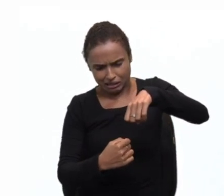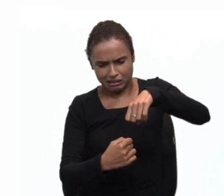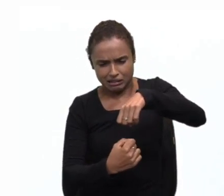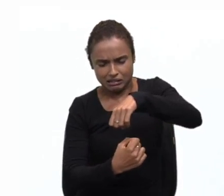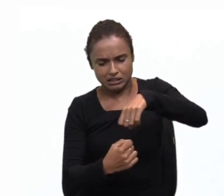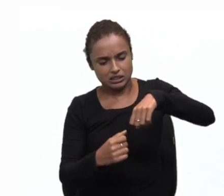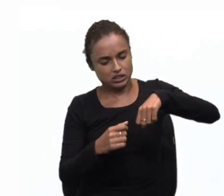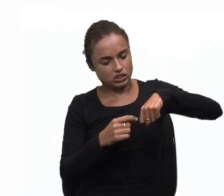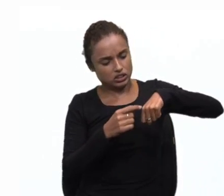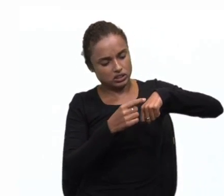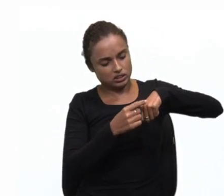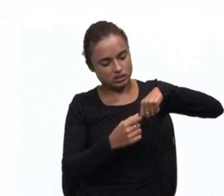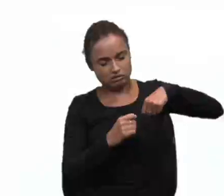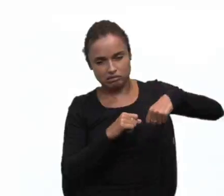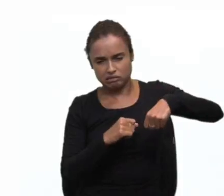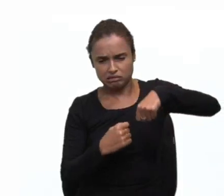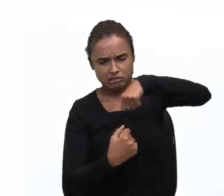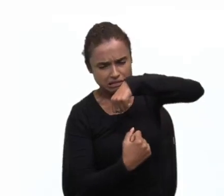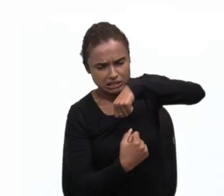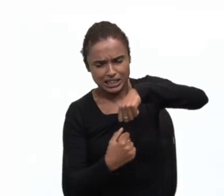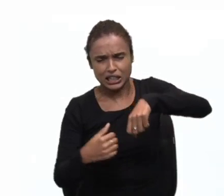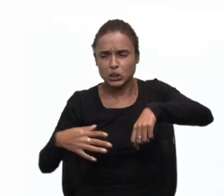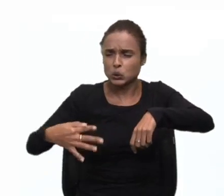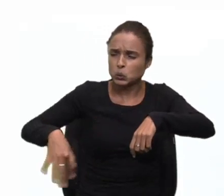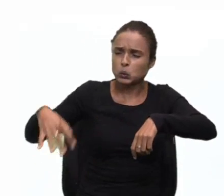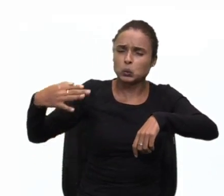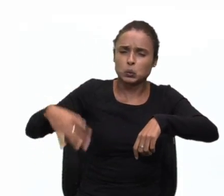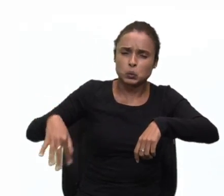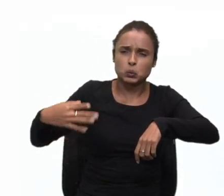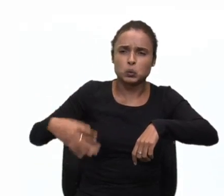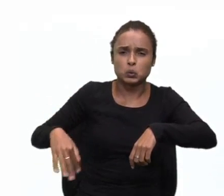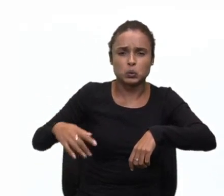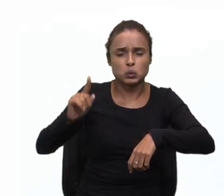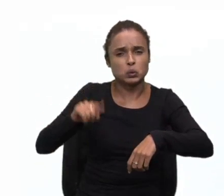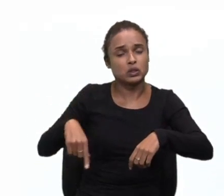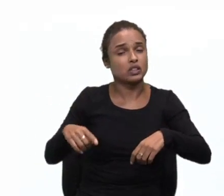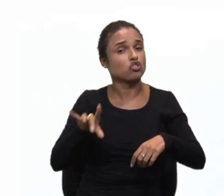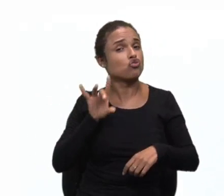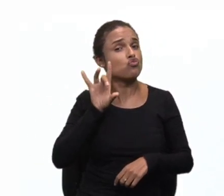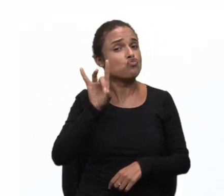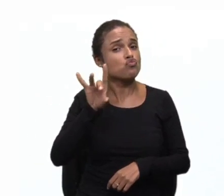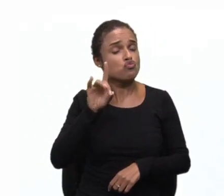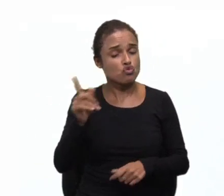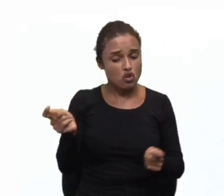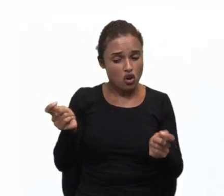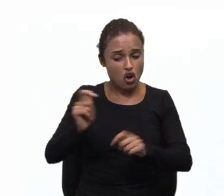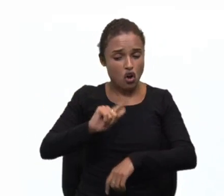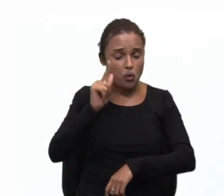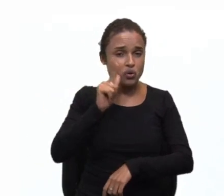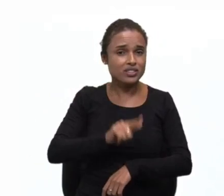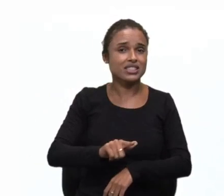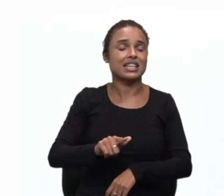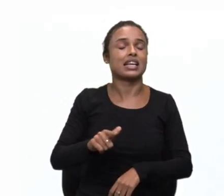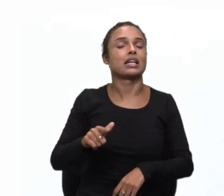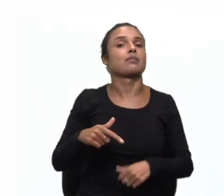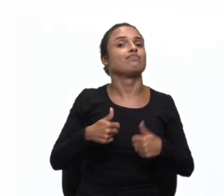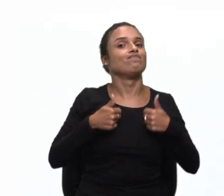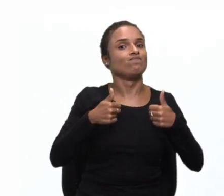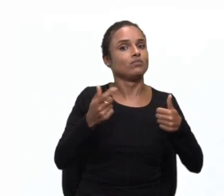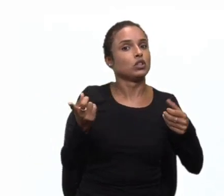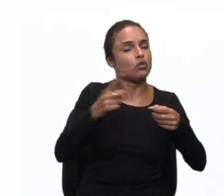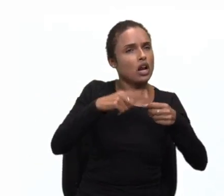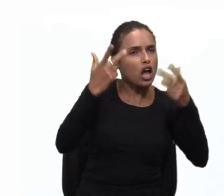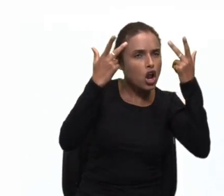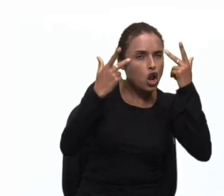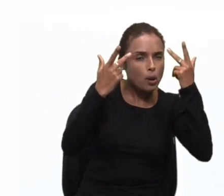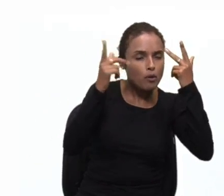já era, né? Foi para o espaço, rompeu. E isso muitas vezes só é corrigido, na maioria das vezes só com cirurgia. Tá?